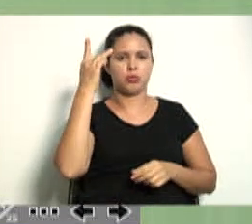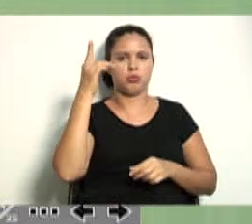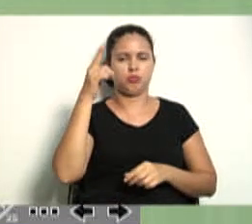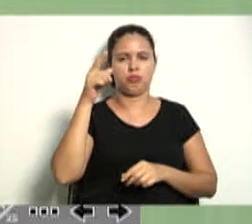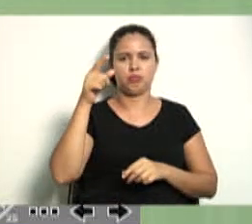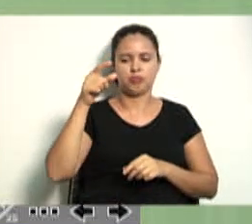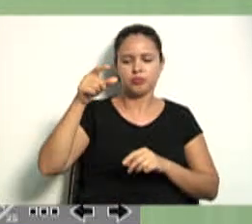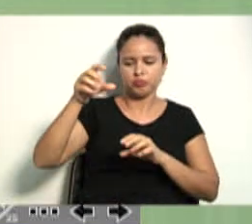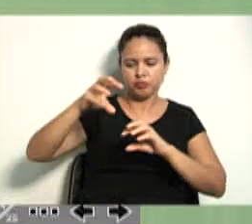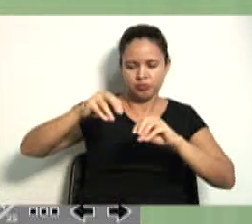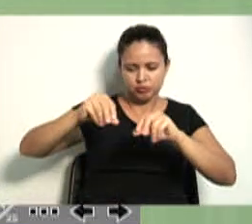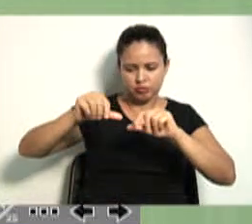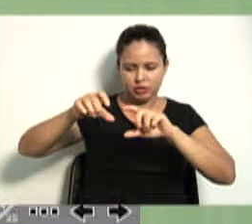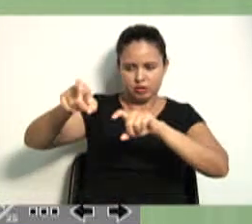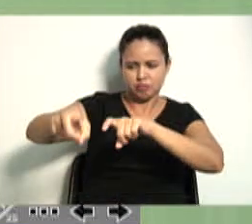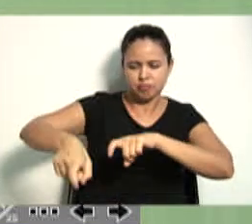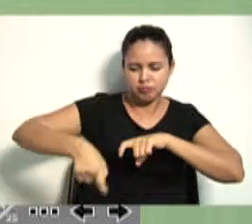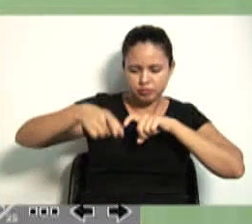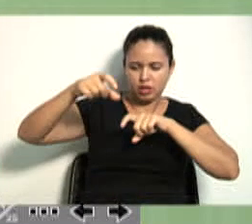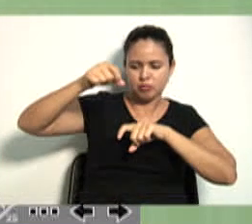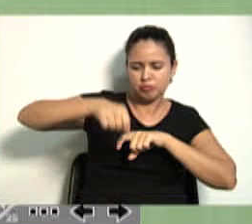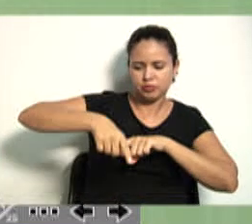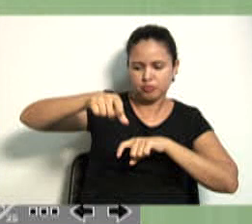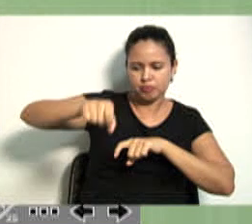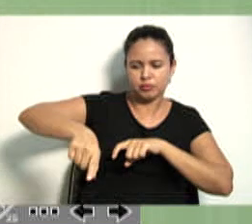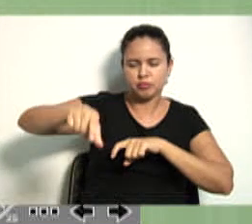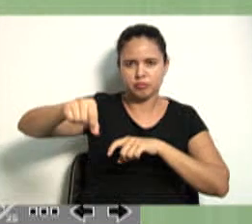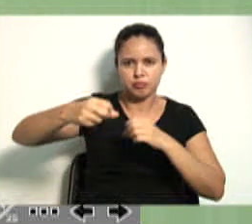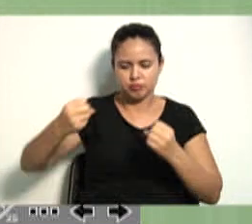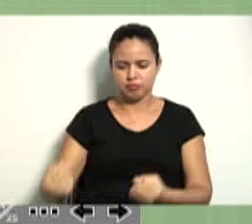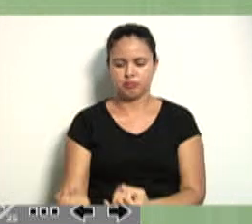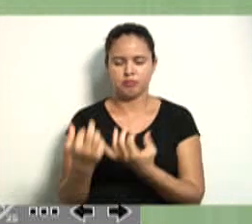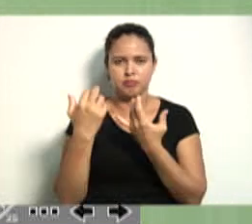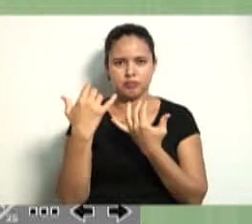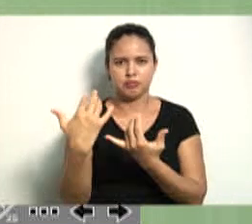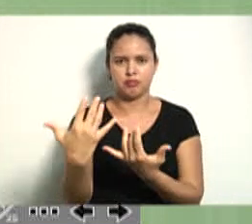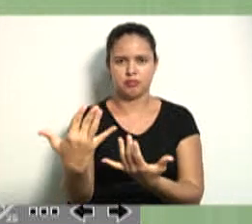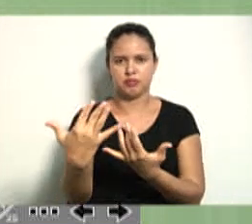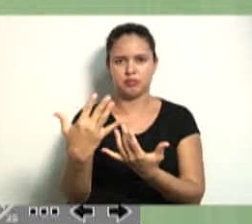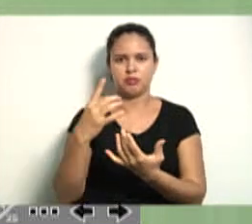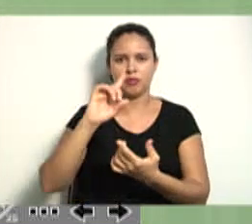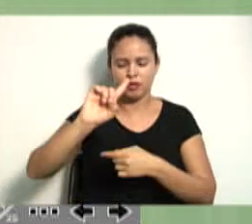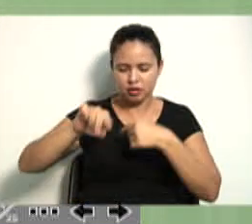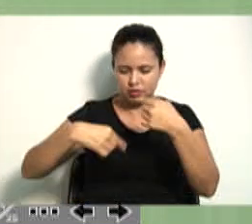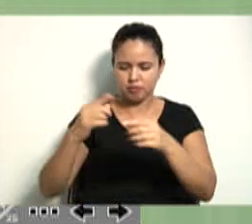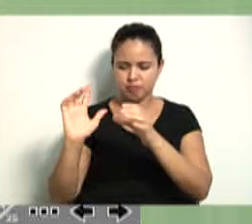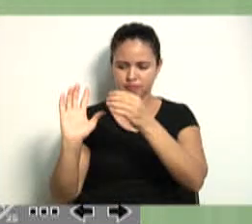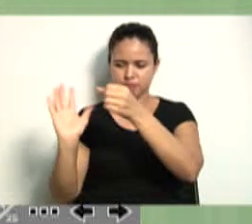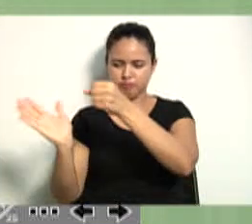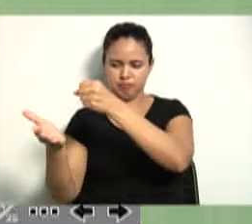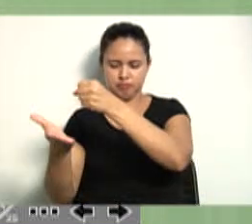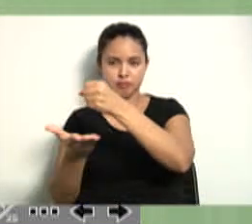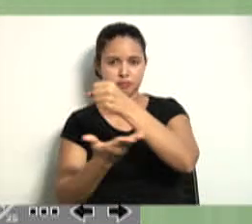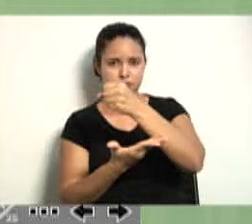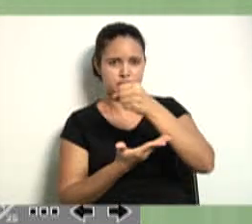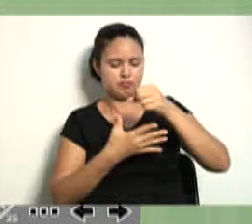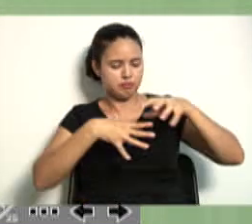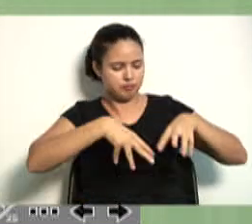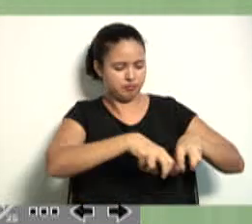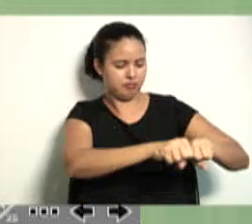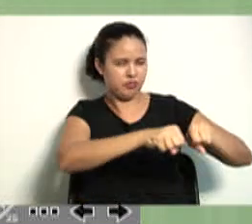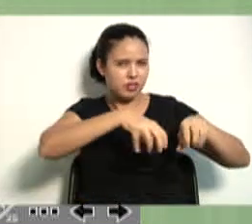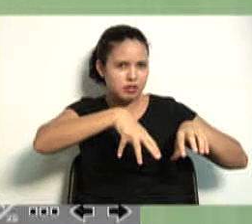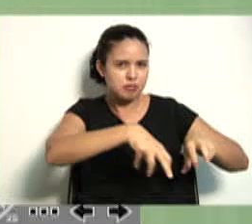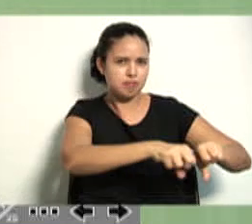plantasse o trigo, colhesse o trigo, colocasse o trigo na máquina do trigo, fizesse a farinha